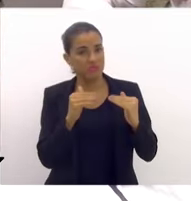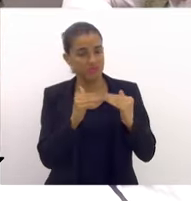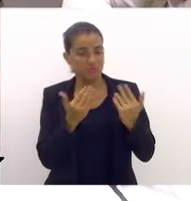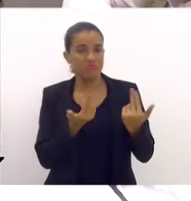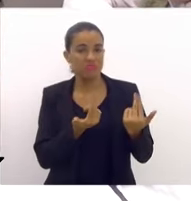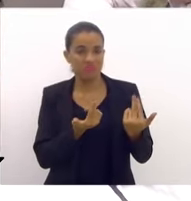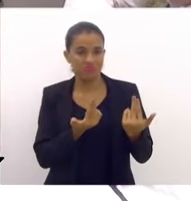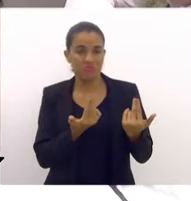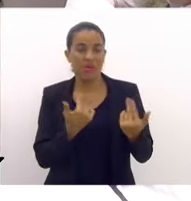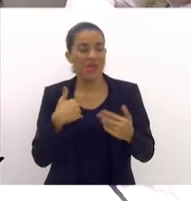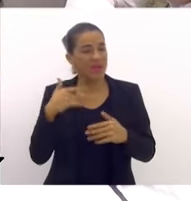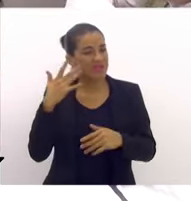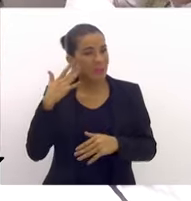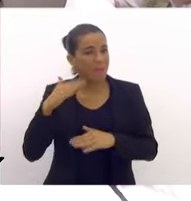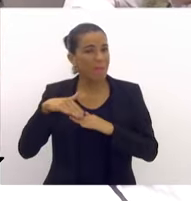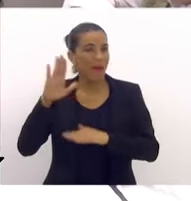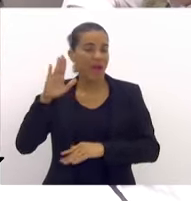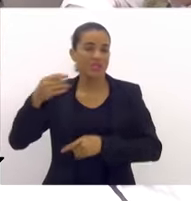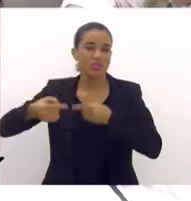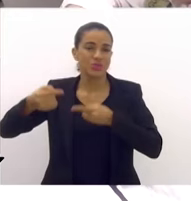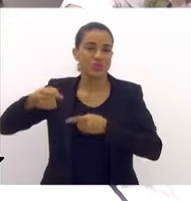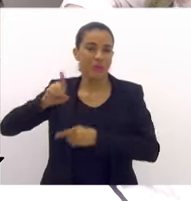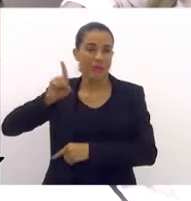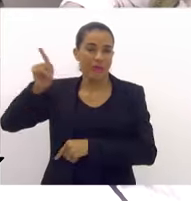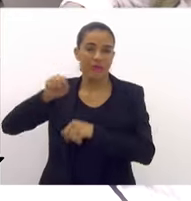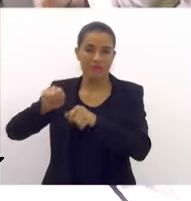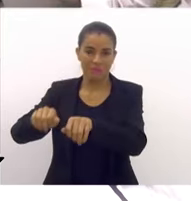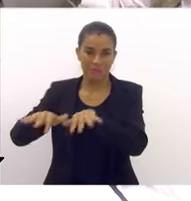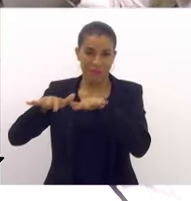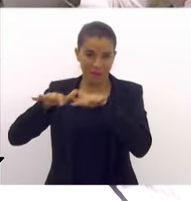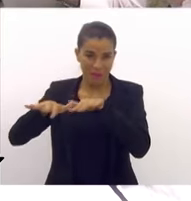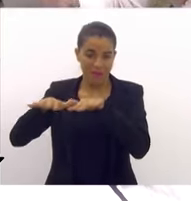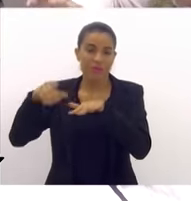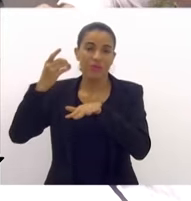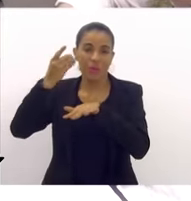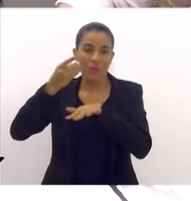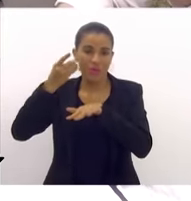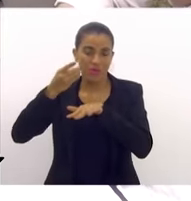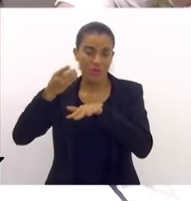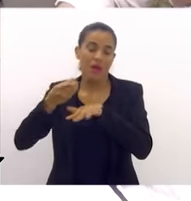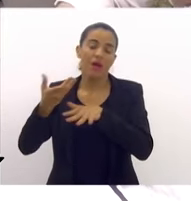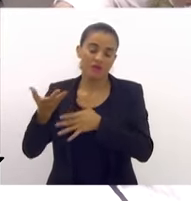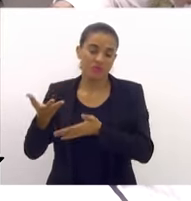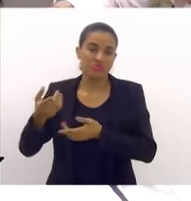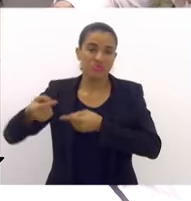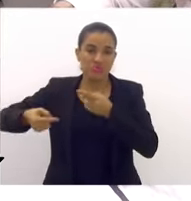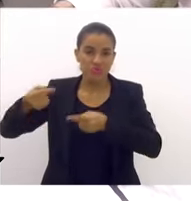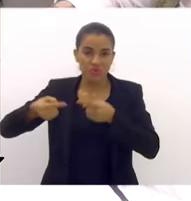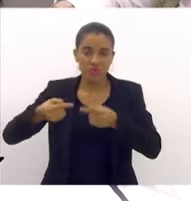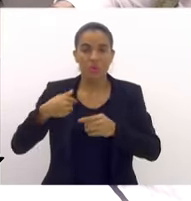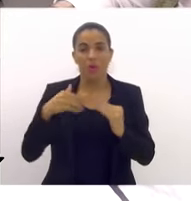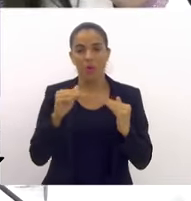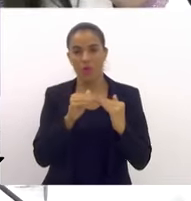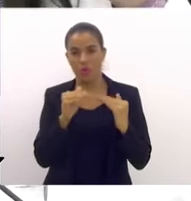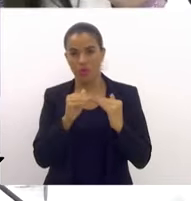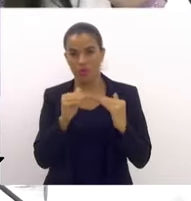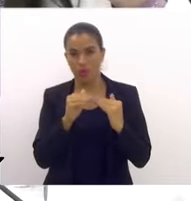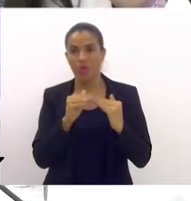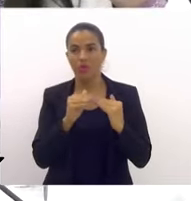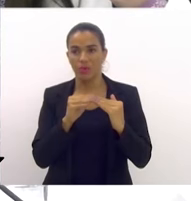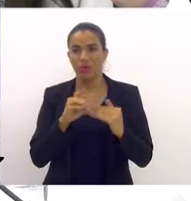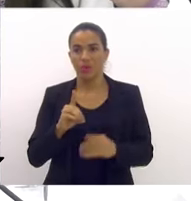que a questão é mais de mérito, então eu vou deixar a discussão maior para o plenário, mas eu concordo com o De La Rolle. Eu acho